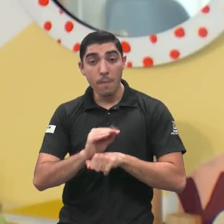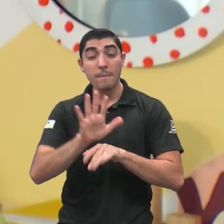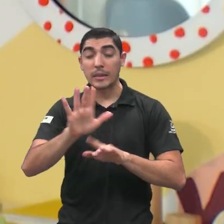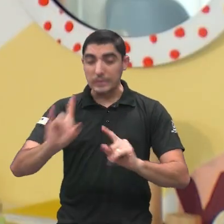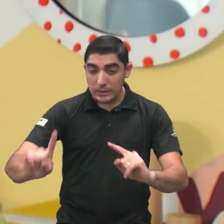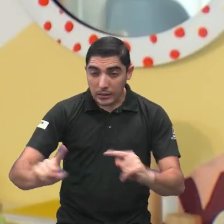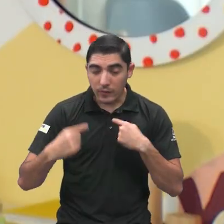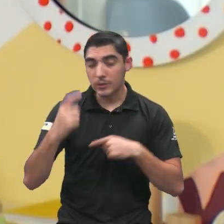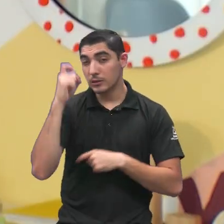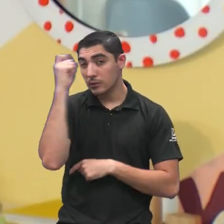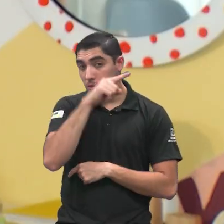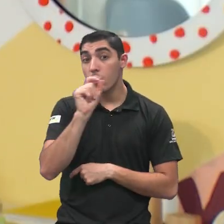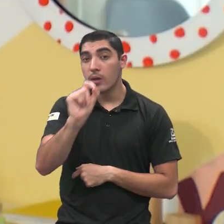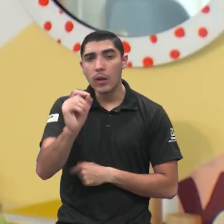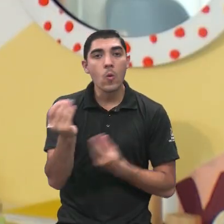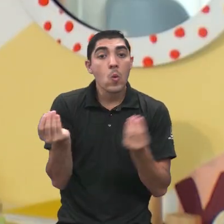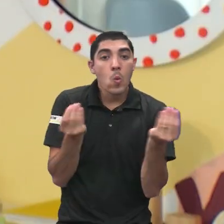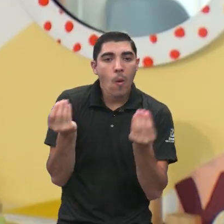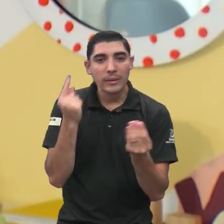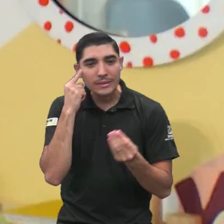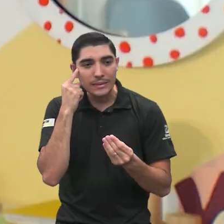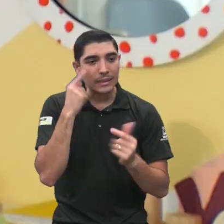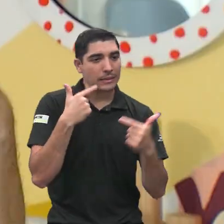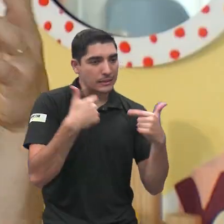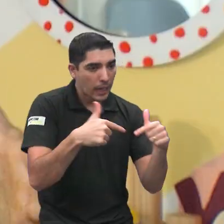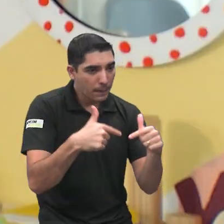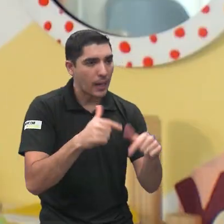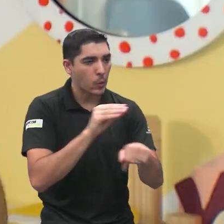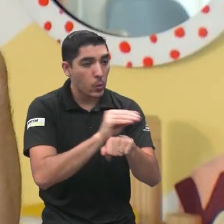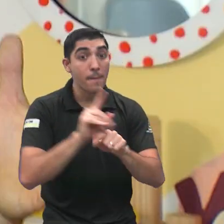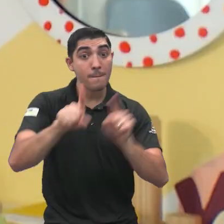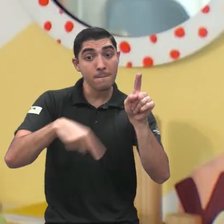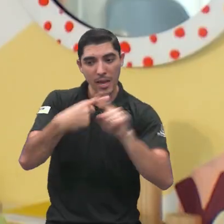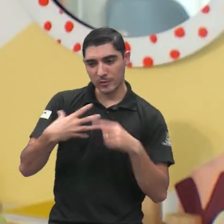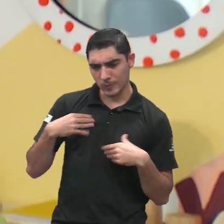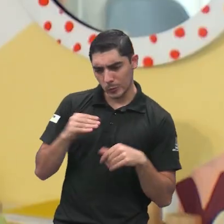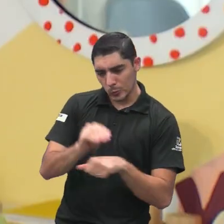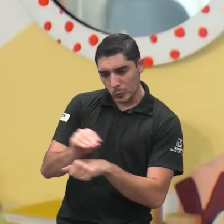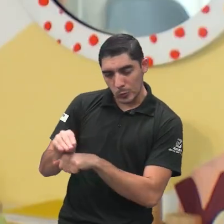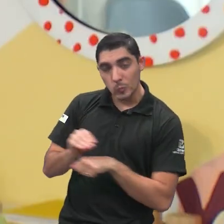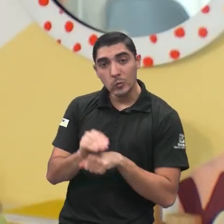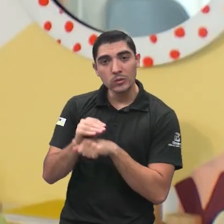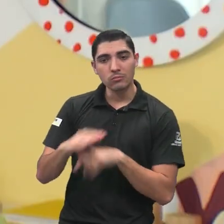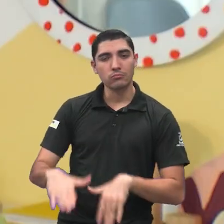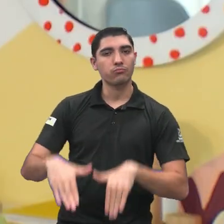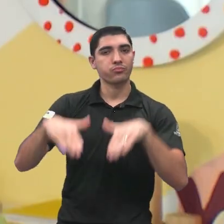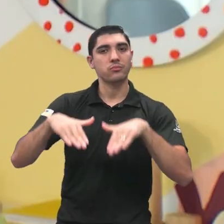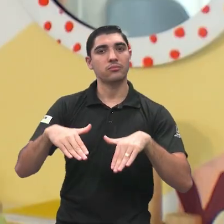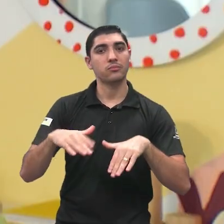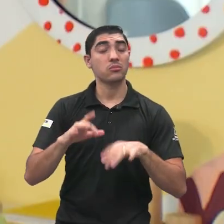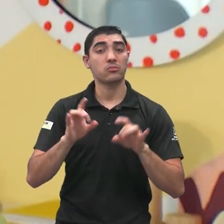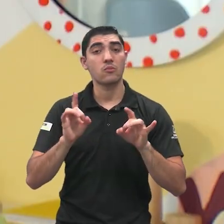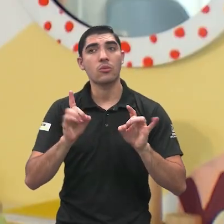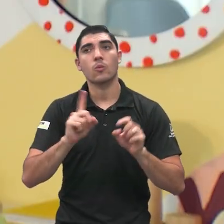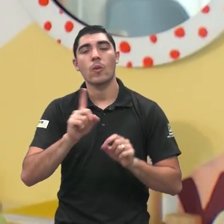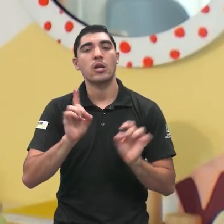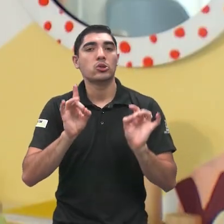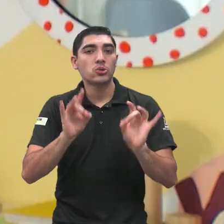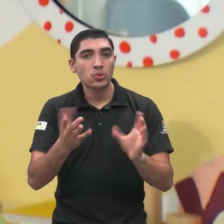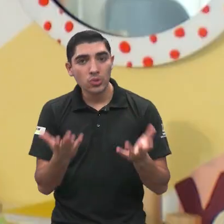que o desafio maior é isso, realmente é como que a gente vai dar conta de, além de trabalhar, também criar as crianças, né? E não ser algum trabalho, não